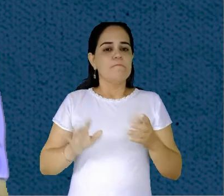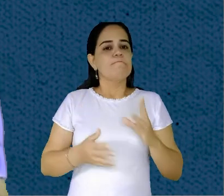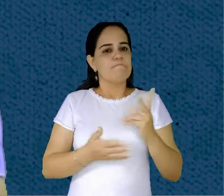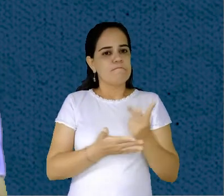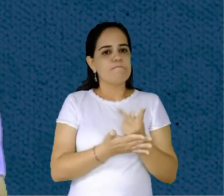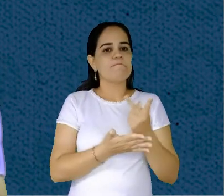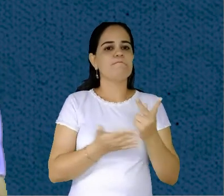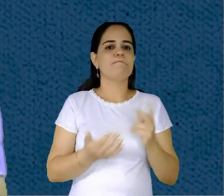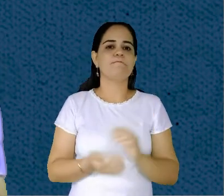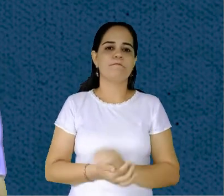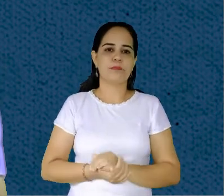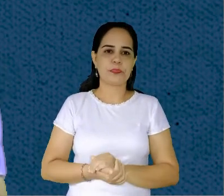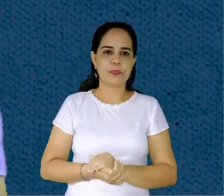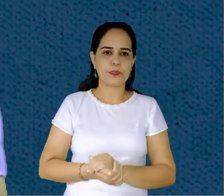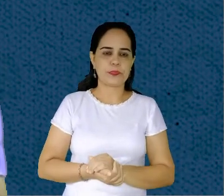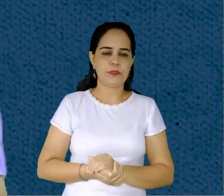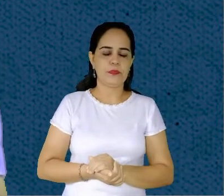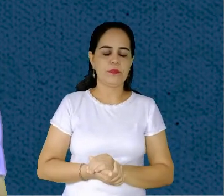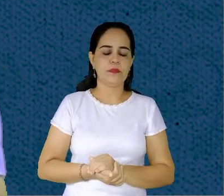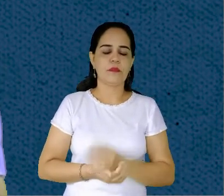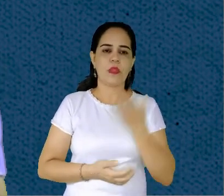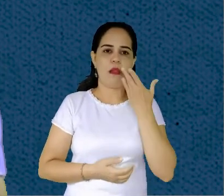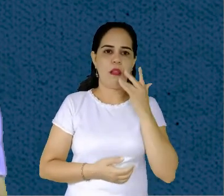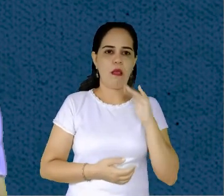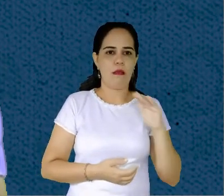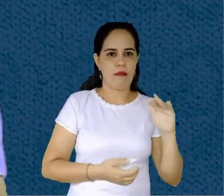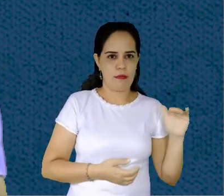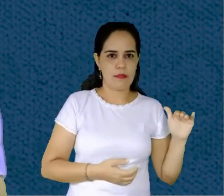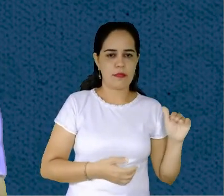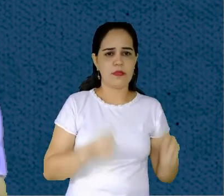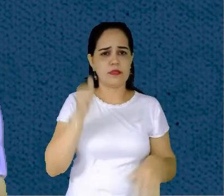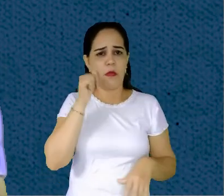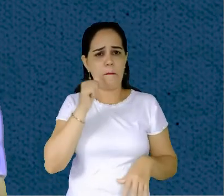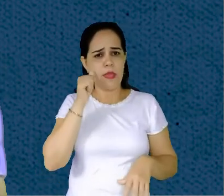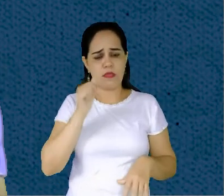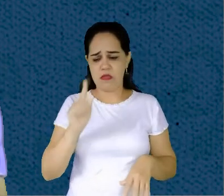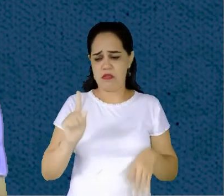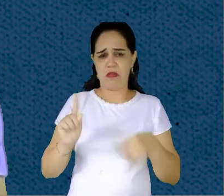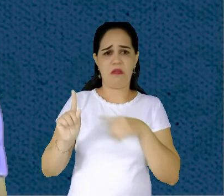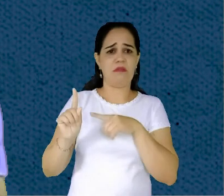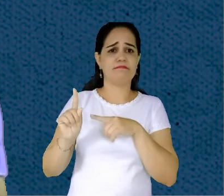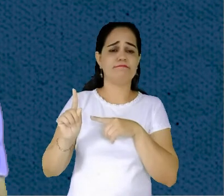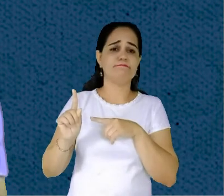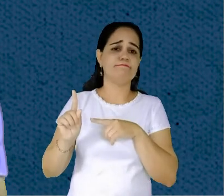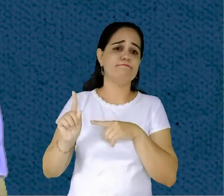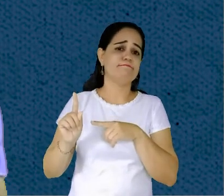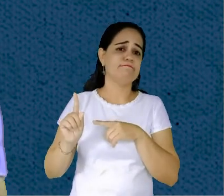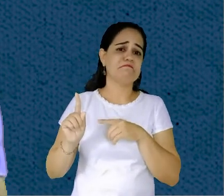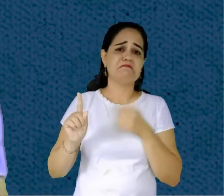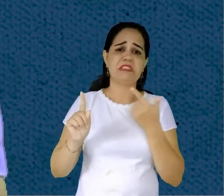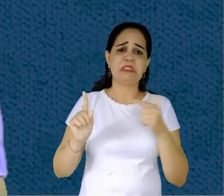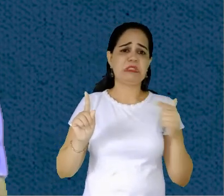A criança Araceli não teve oportunidade de ser protegida.